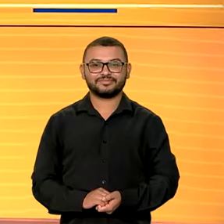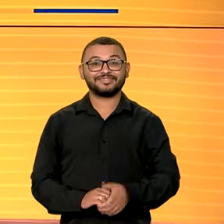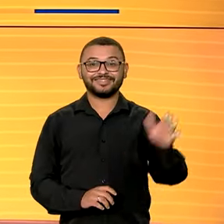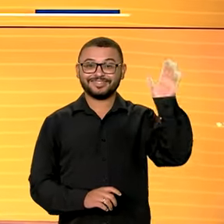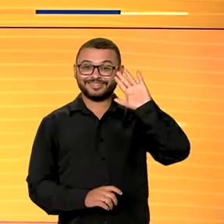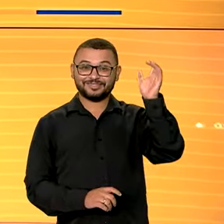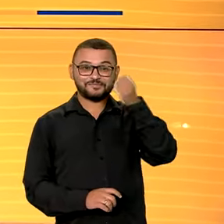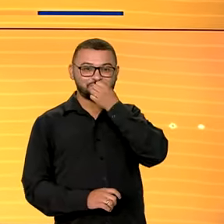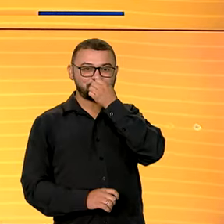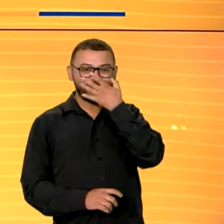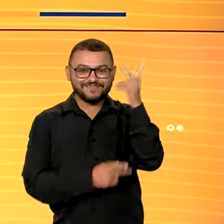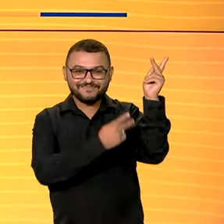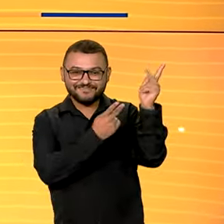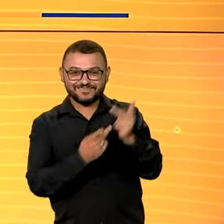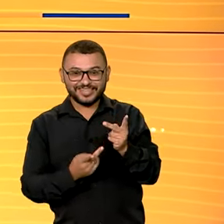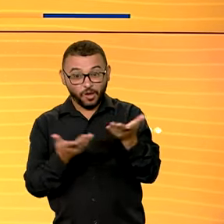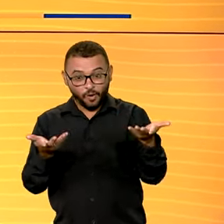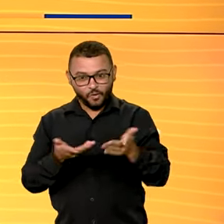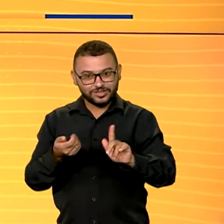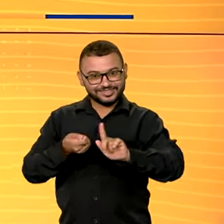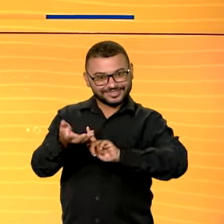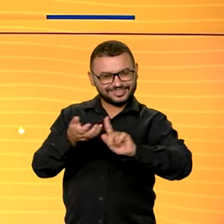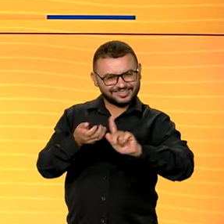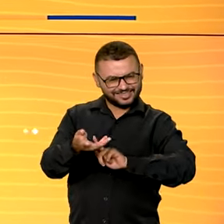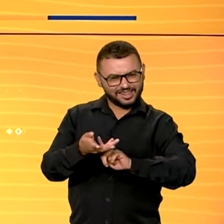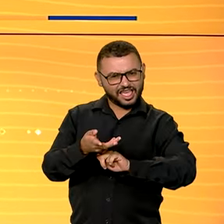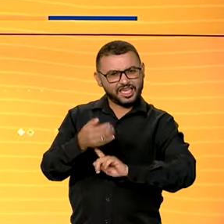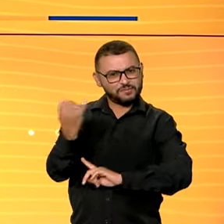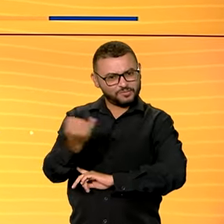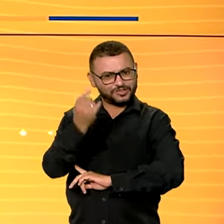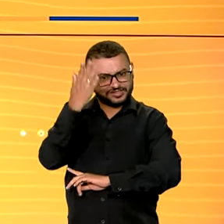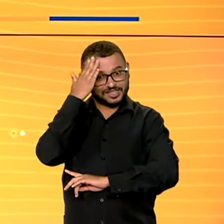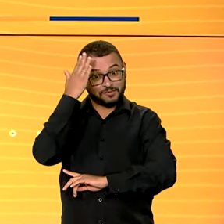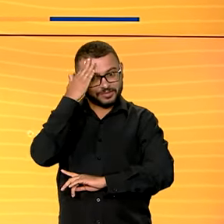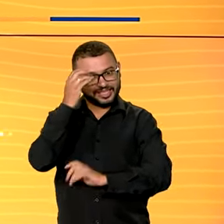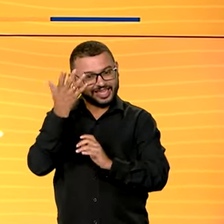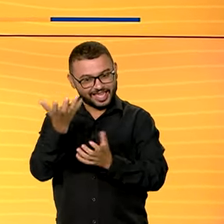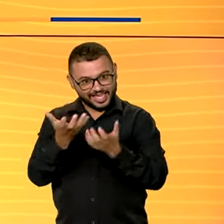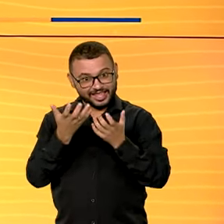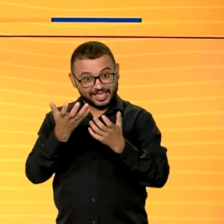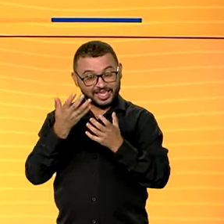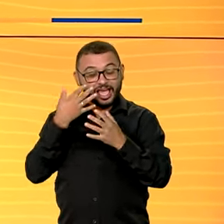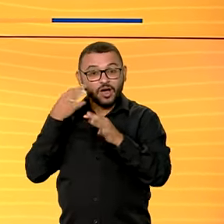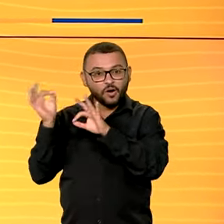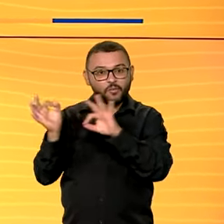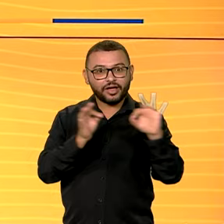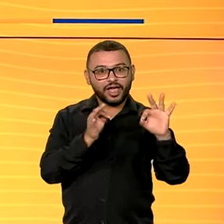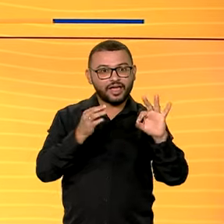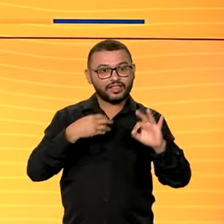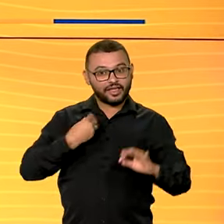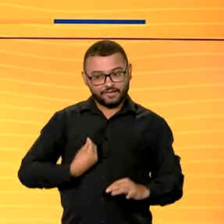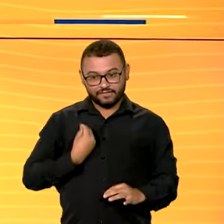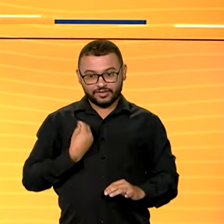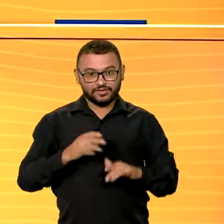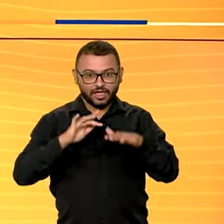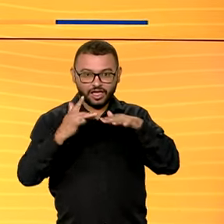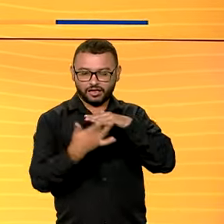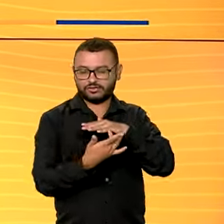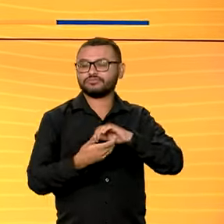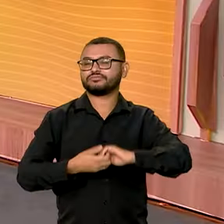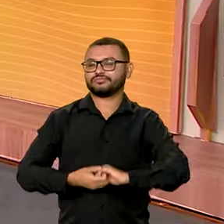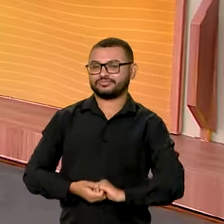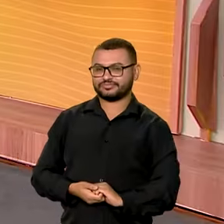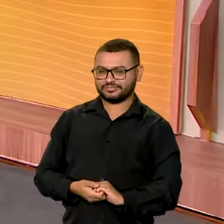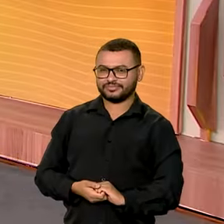Olá, seja muito bem-vindo ao canal GOV. Lembrando que você pode nos acompanhar também ao vivo pelas redes sociais.